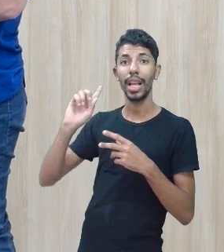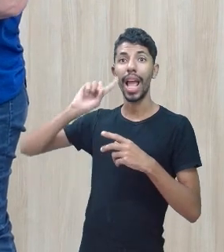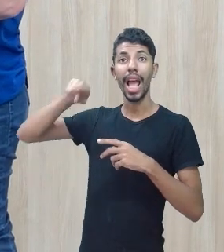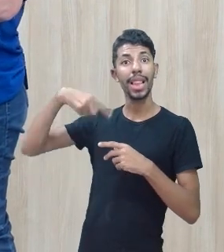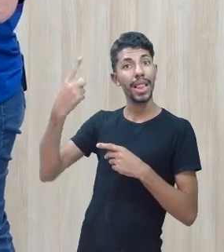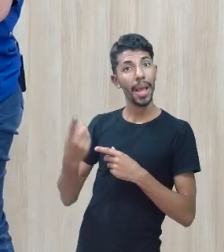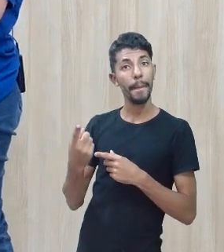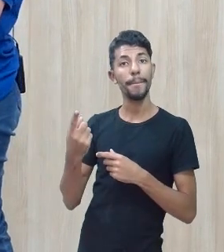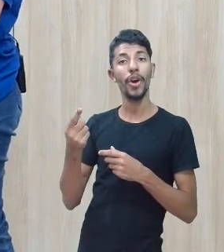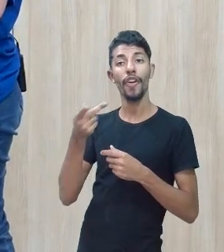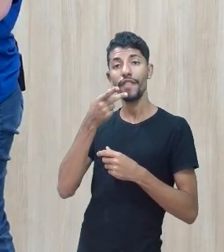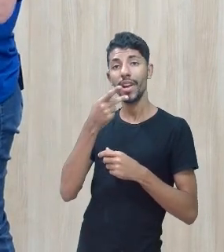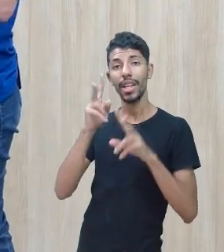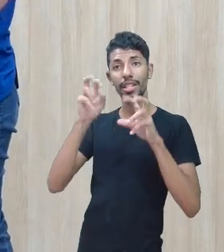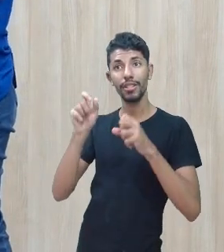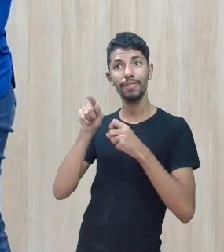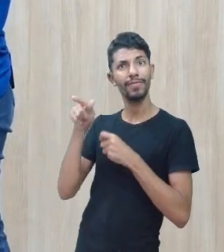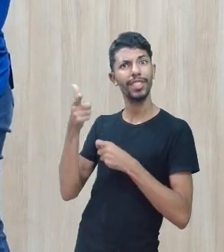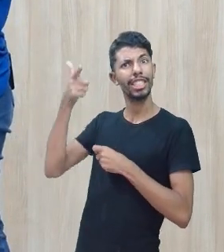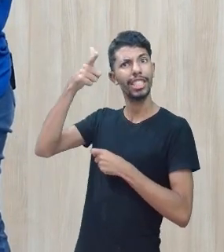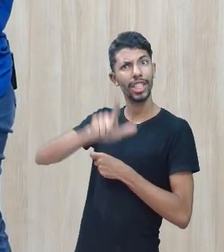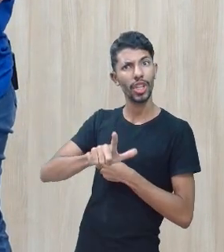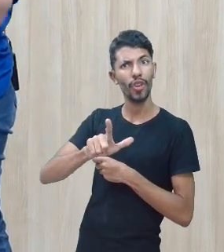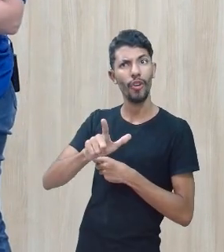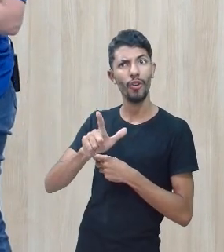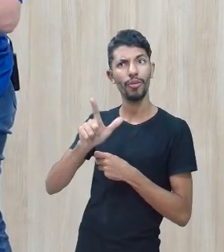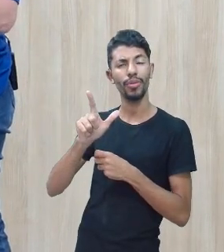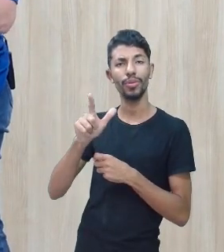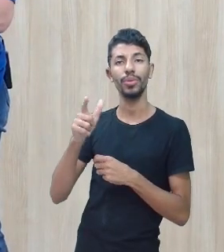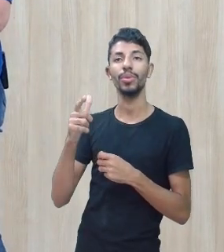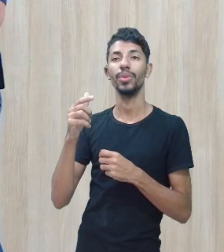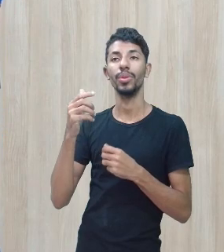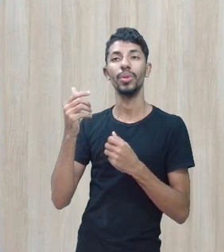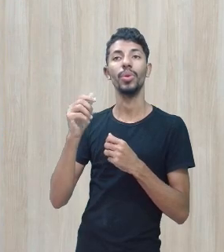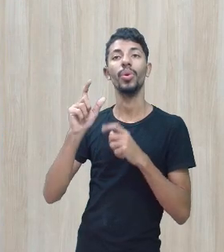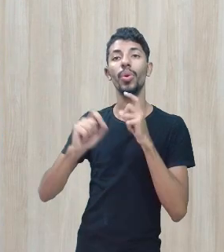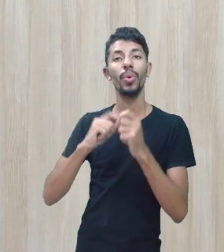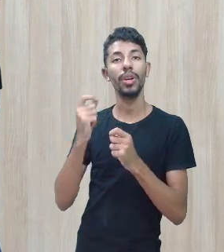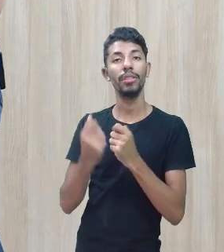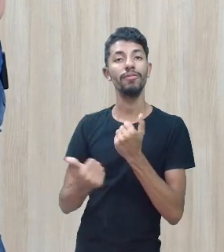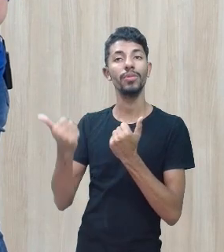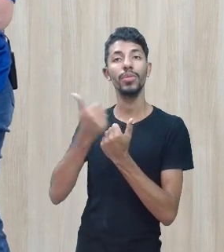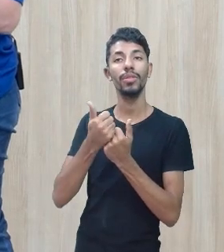agora, classificando ele, que é aquilo que realmente ele é, gênio